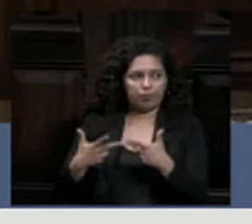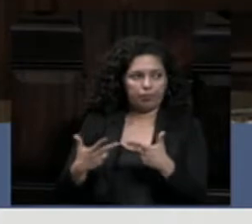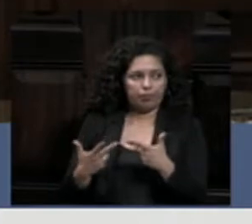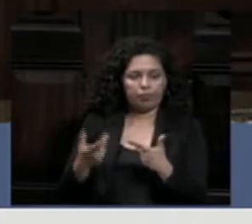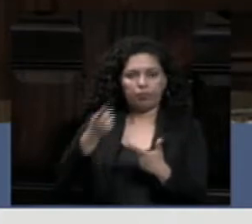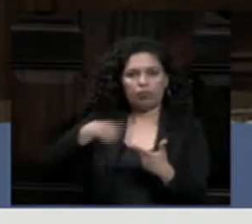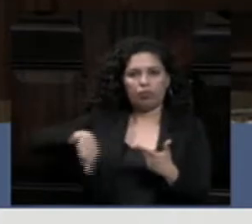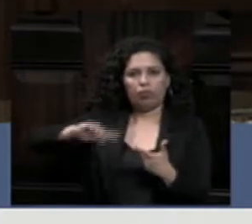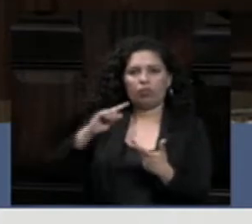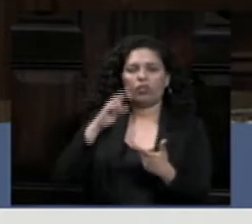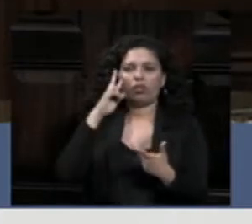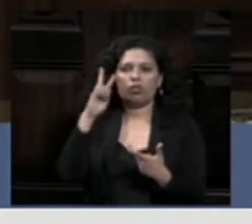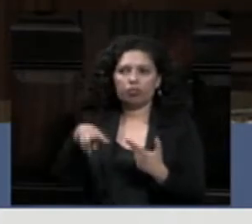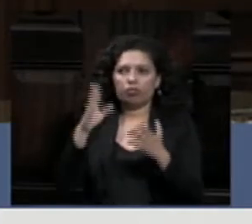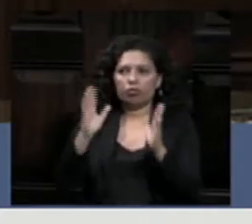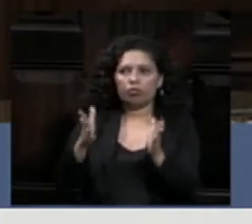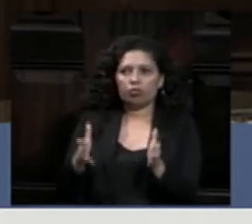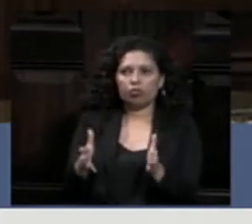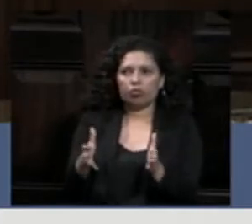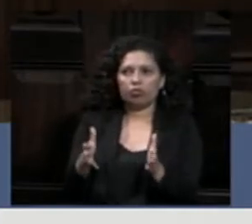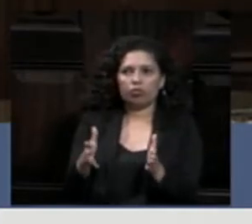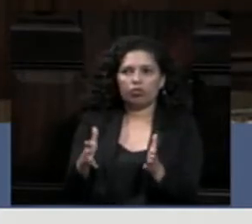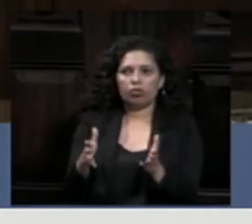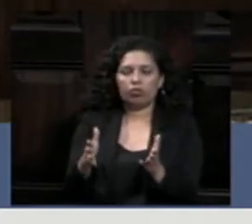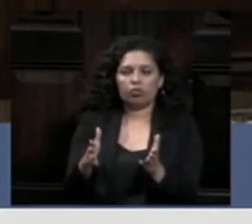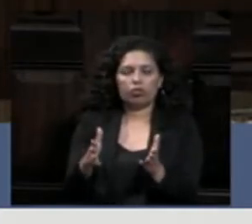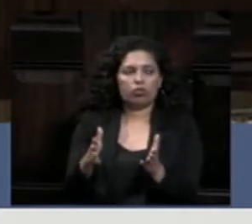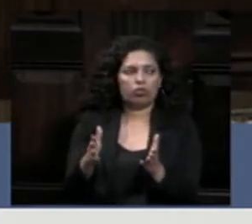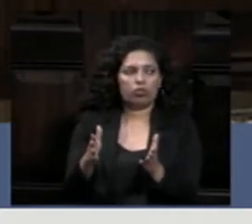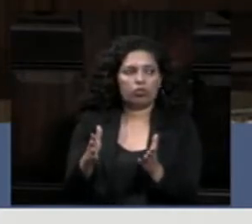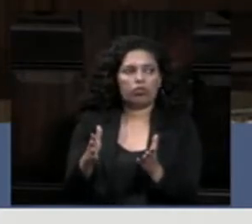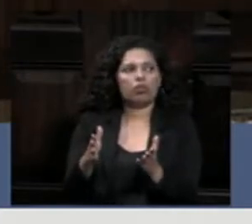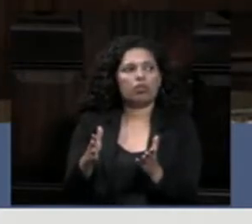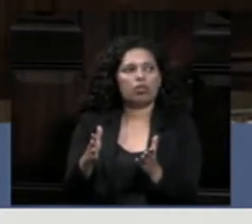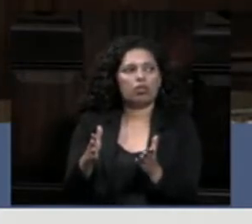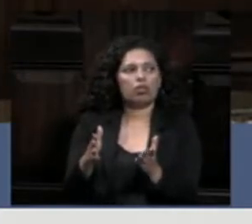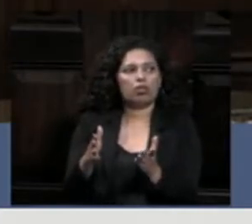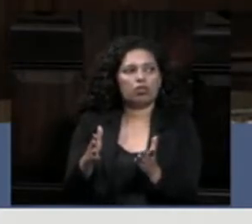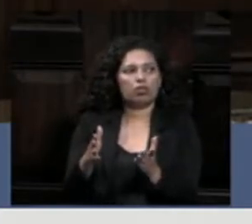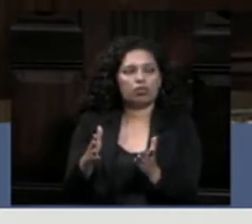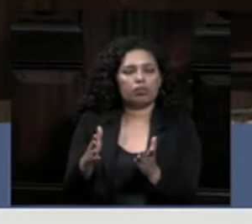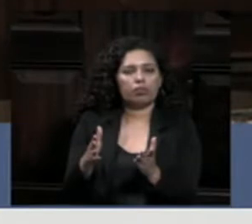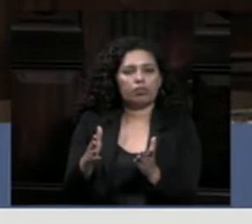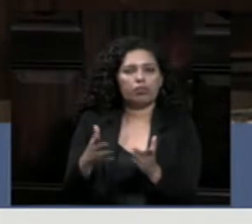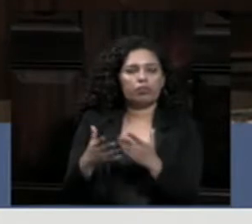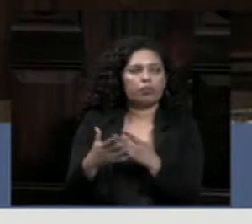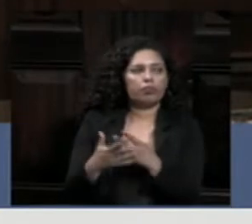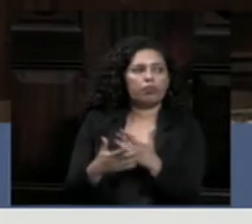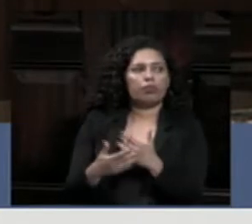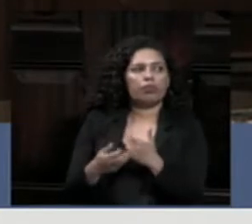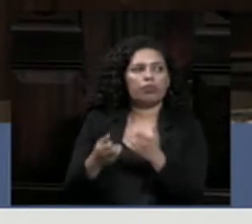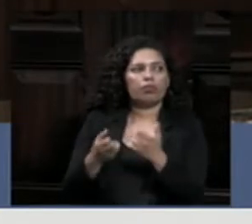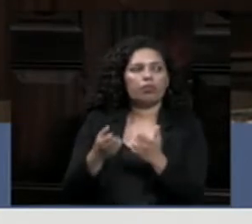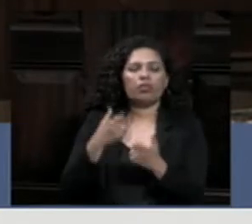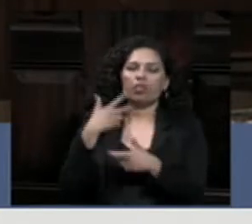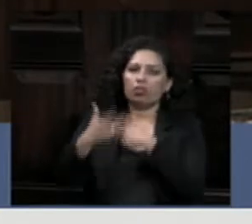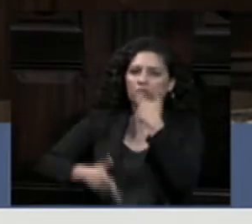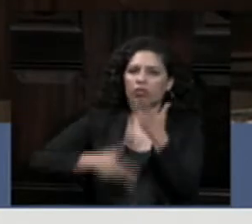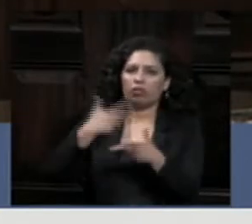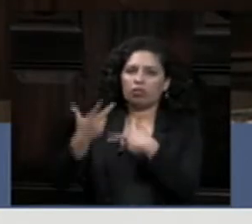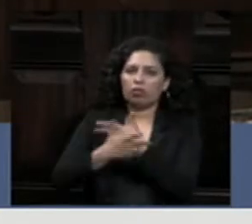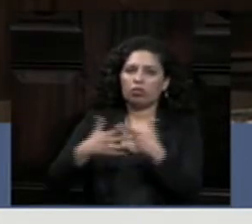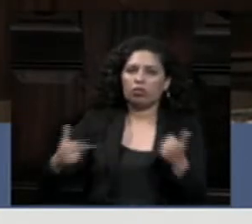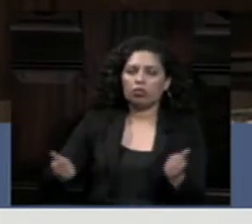abraços do Lagoa Viva, lá em Niterói, pela manutenção da área úmida em torno do parque, que realmente é o